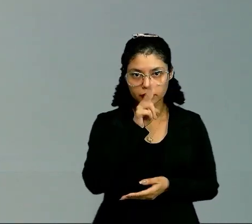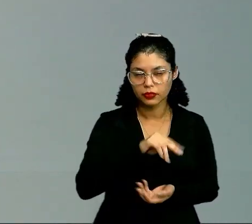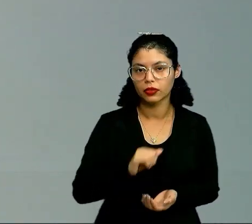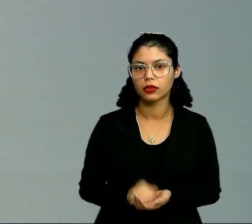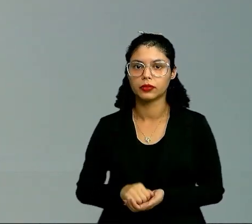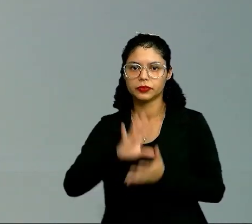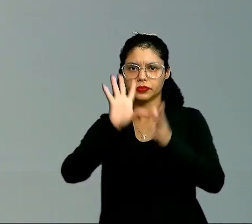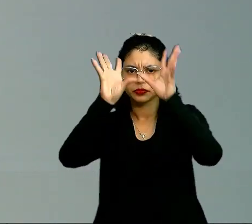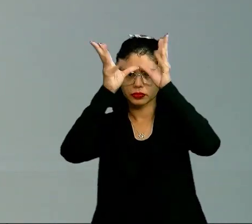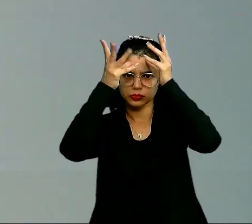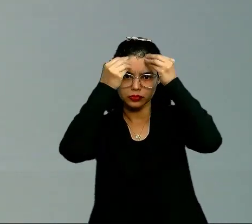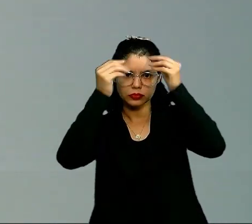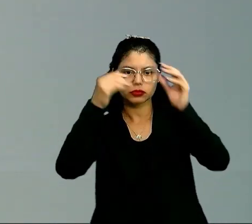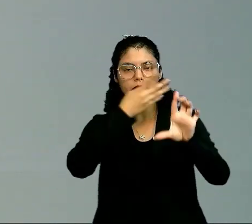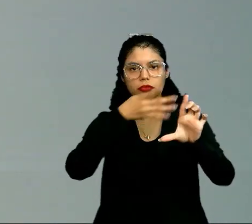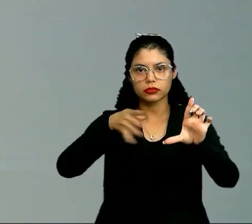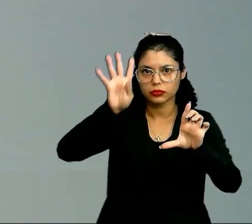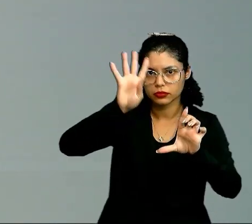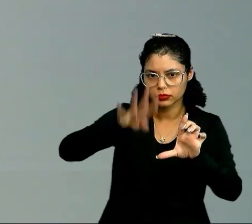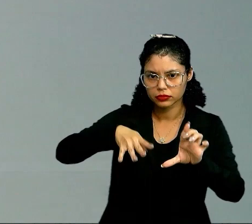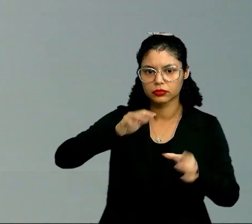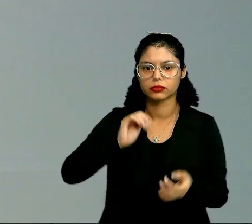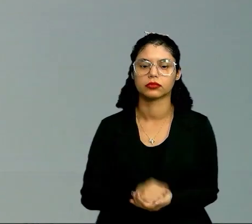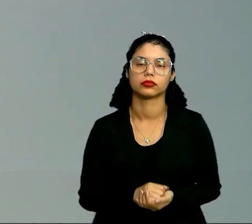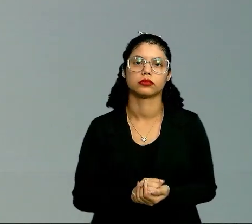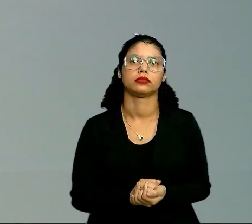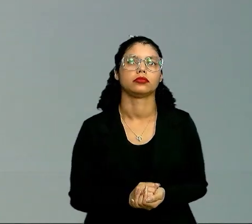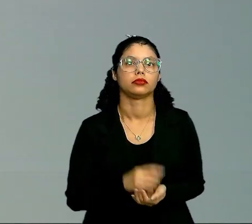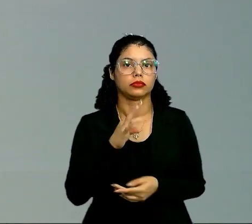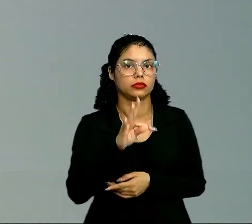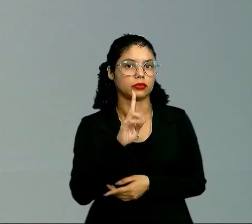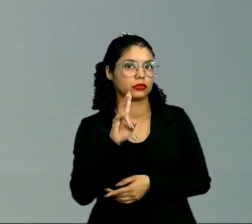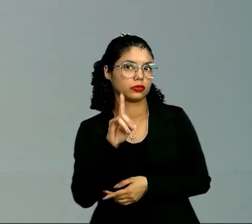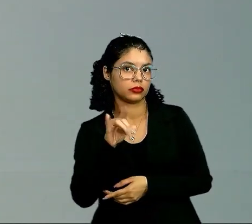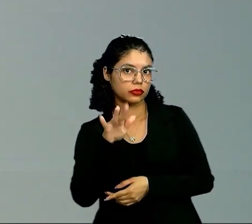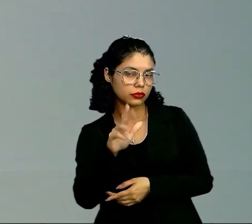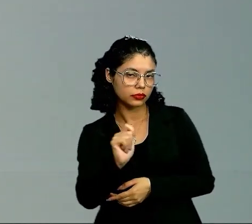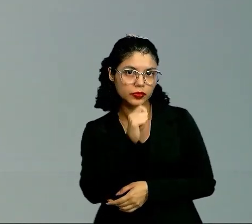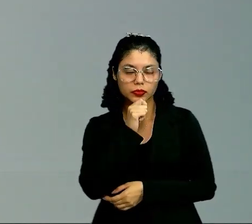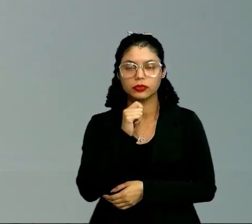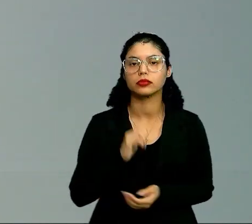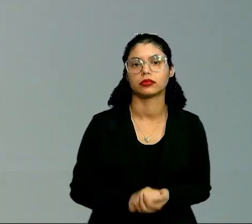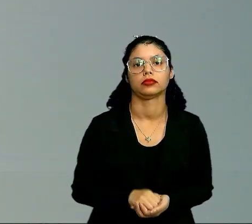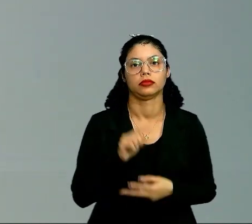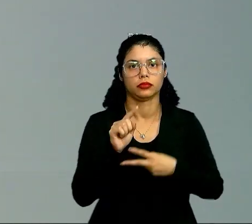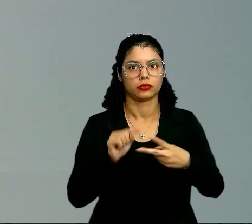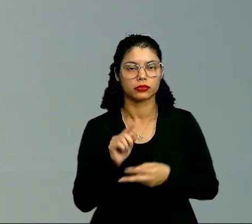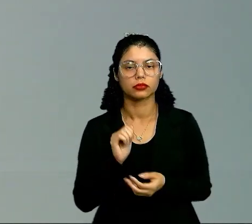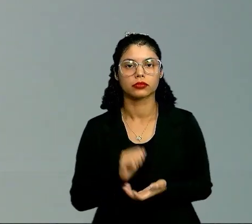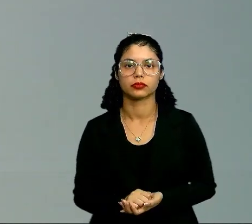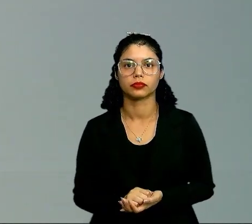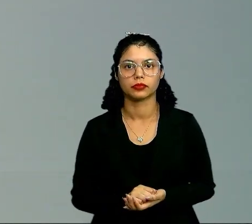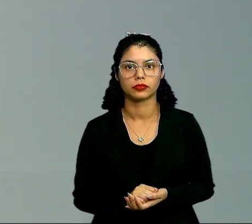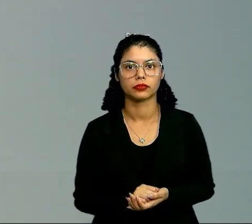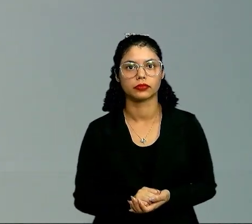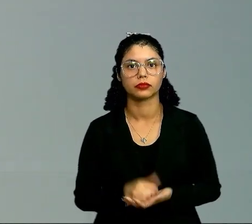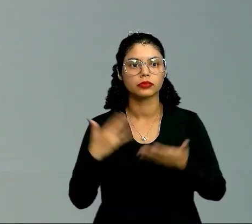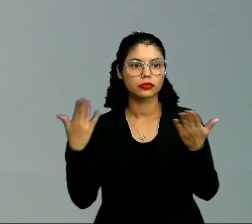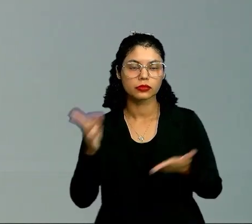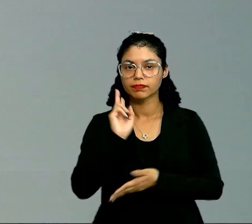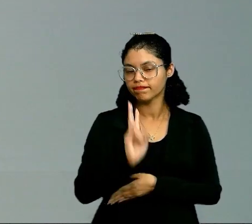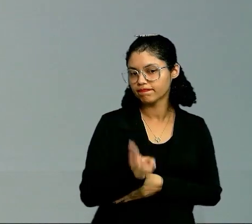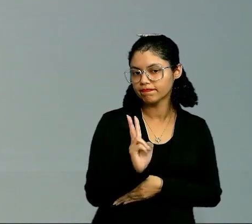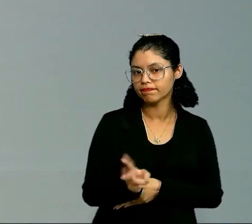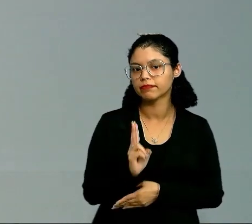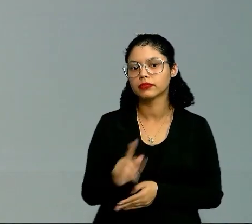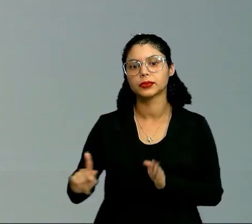gravem aquela tabela, tá? A tabela da trigonometria, de seno, cosseno e tangente. Elas